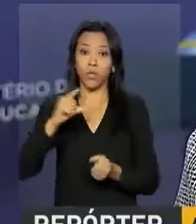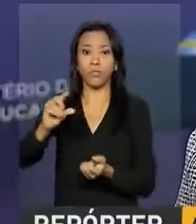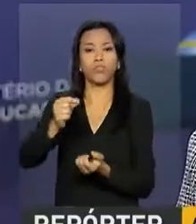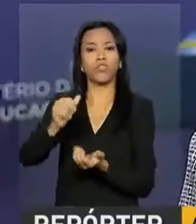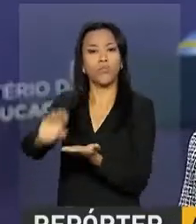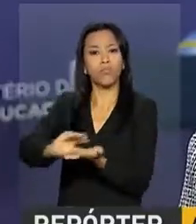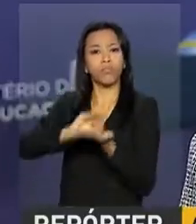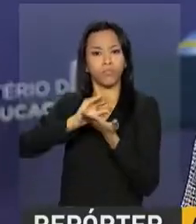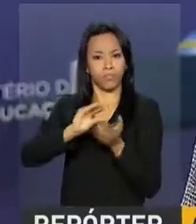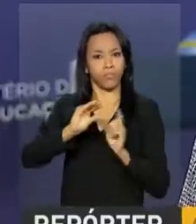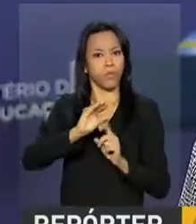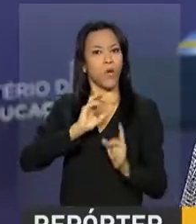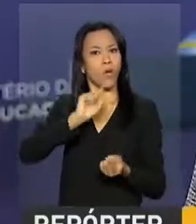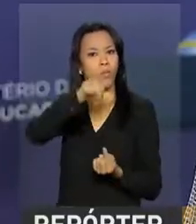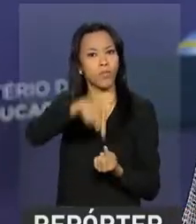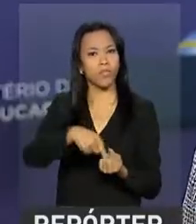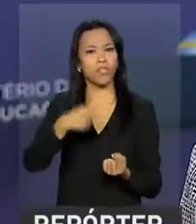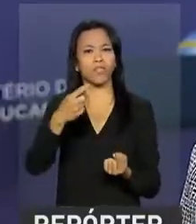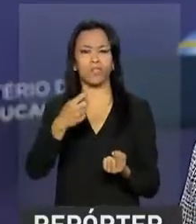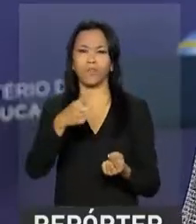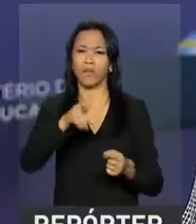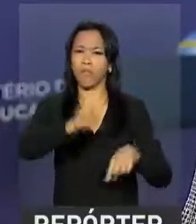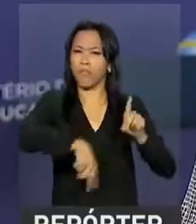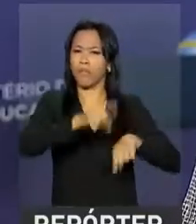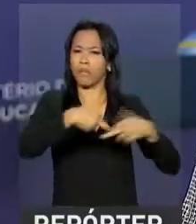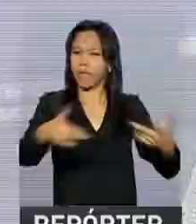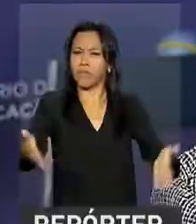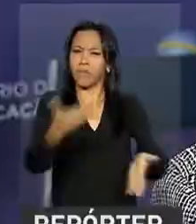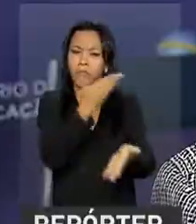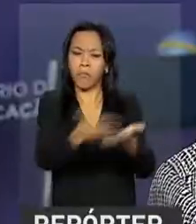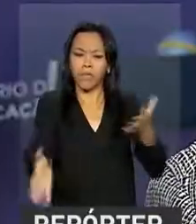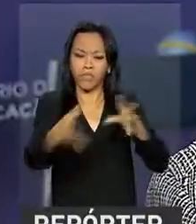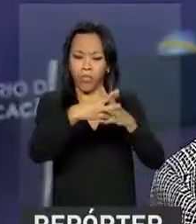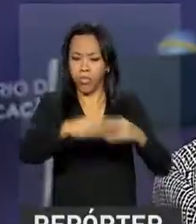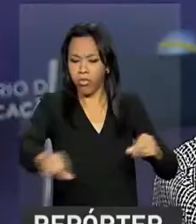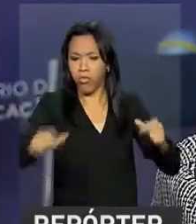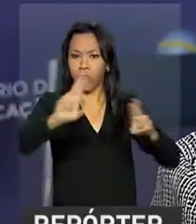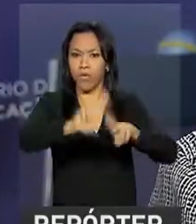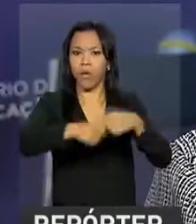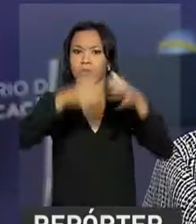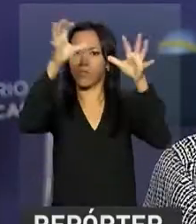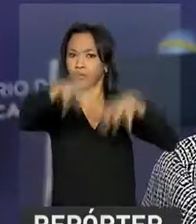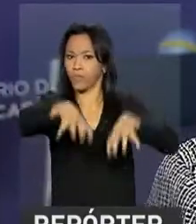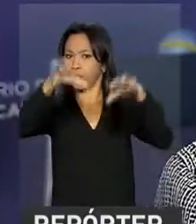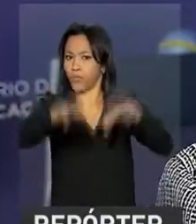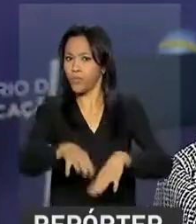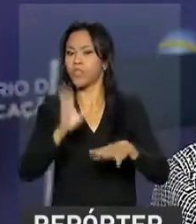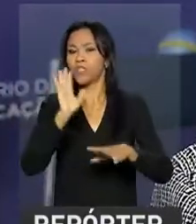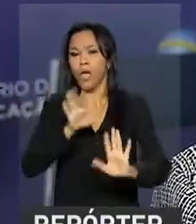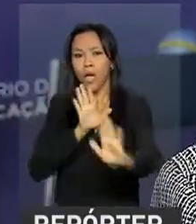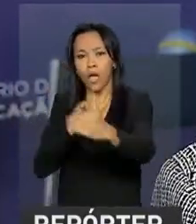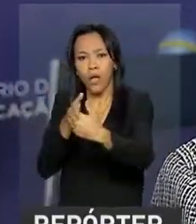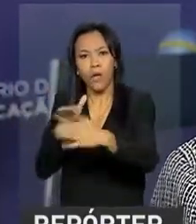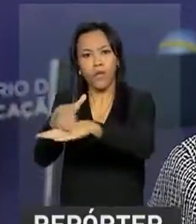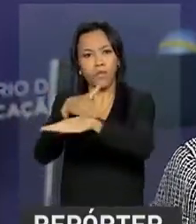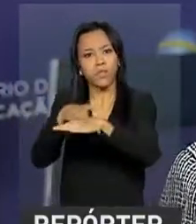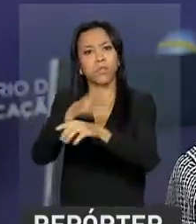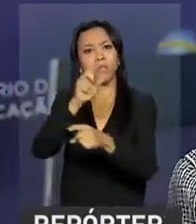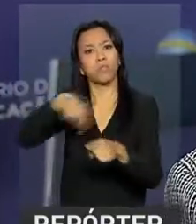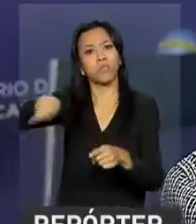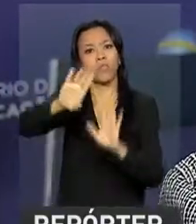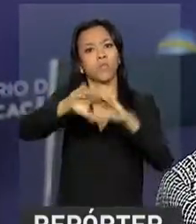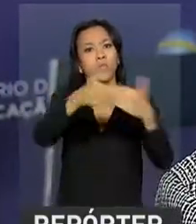a recuperação dos equipamentos que foram danificados e perdidos nas escolas. Nós conversamos muito com as escolas, com os professores e